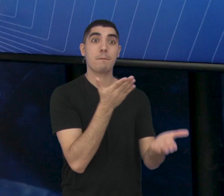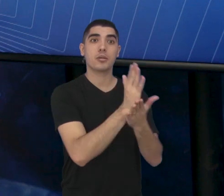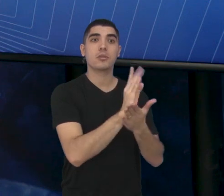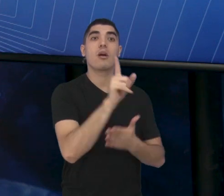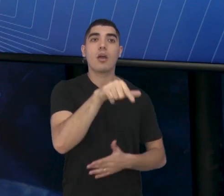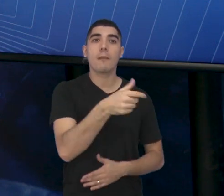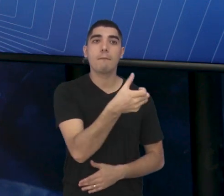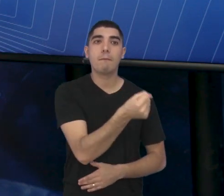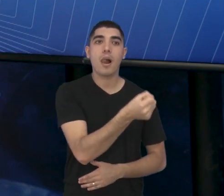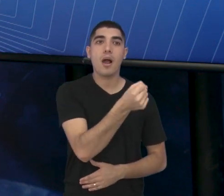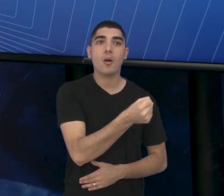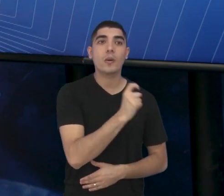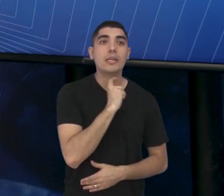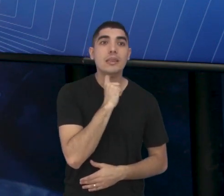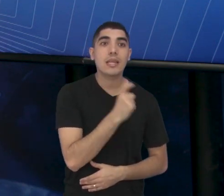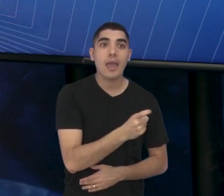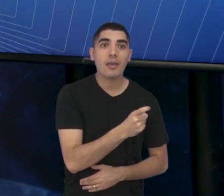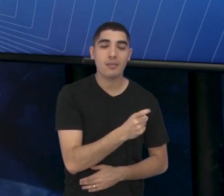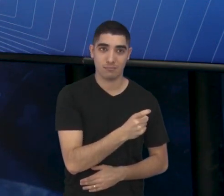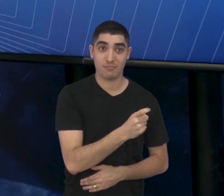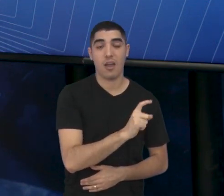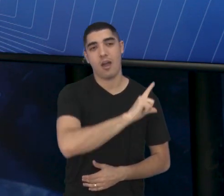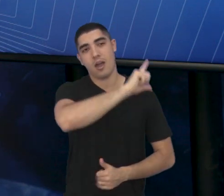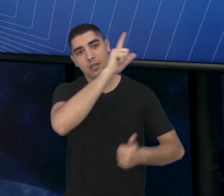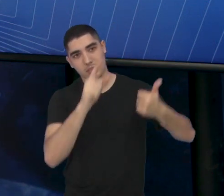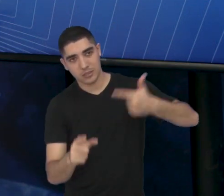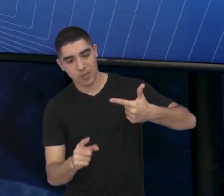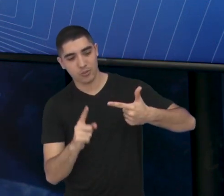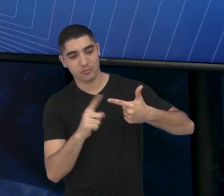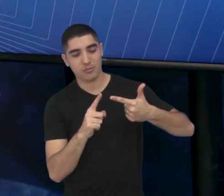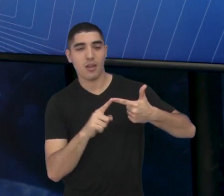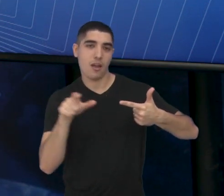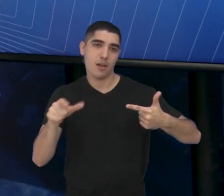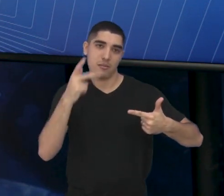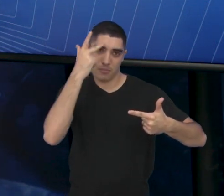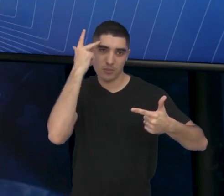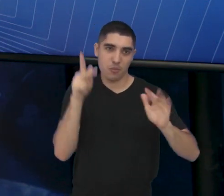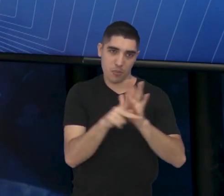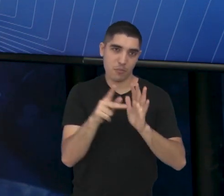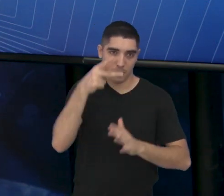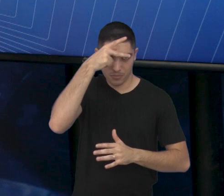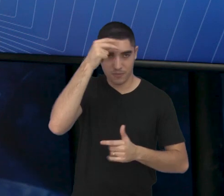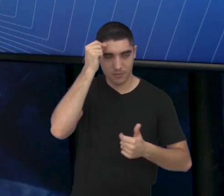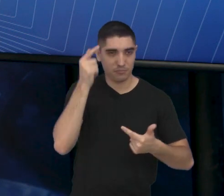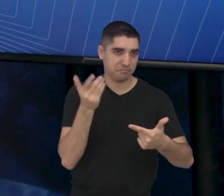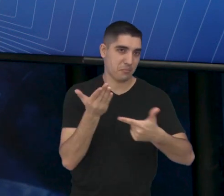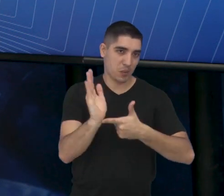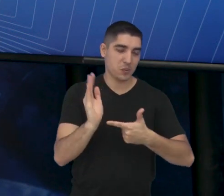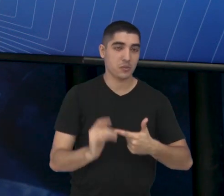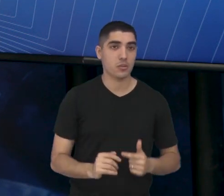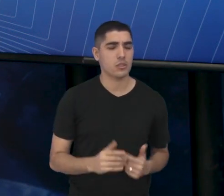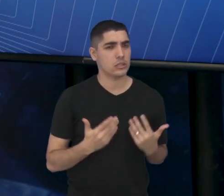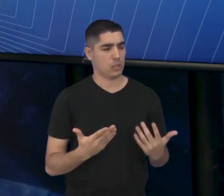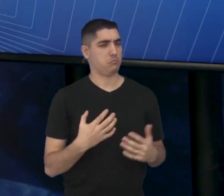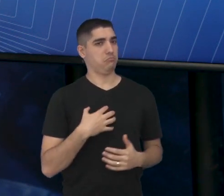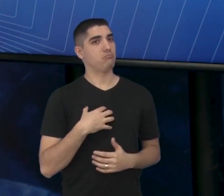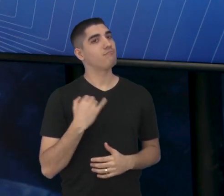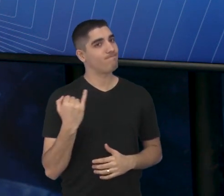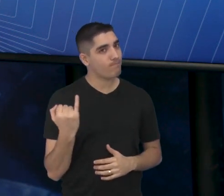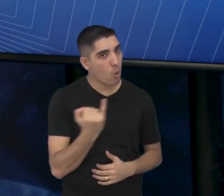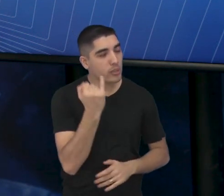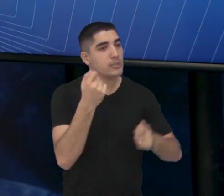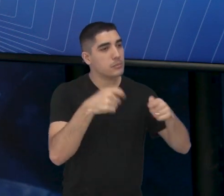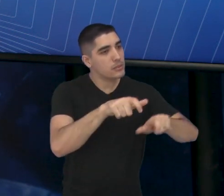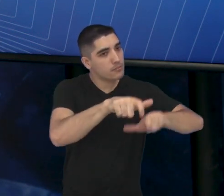primeiro lugar foram brancos, nulos e abstenções, e em segundo lugar a pessoa que exerceu o cargo de prefeito da cidade. Então, isso é muito